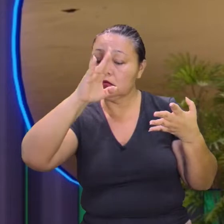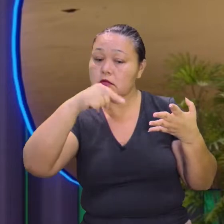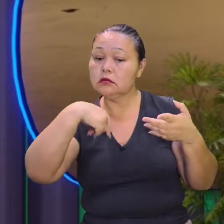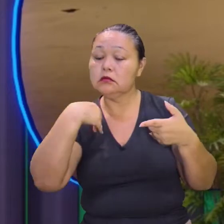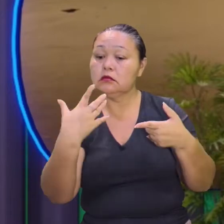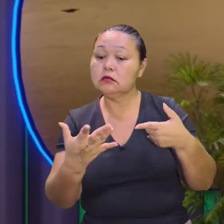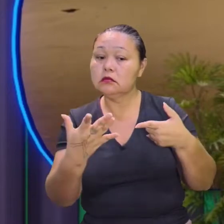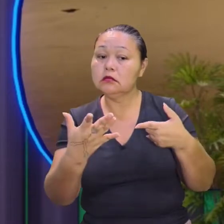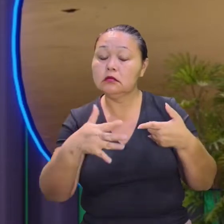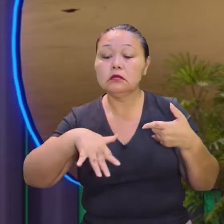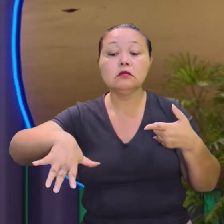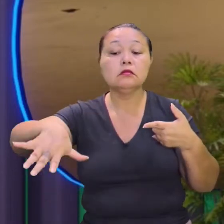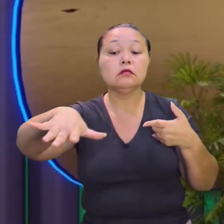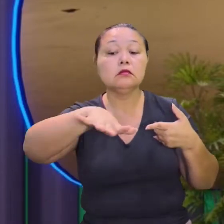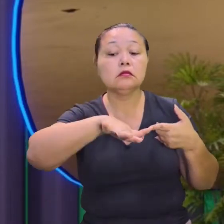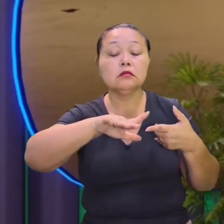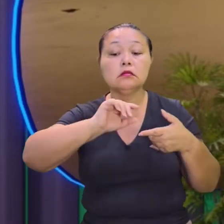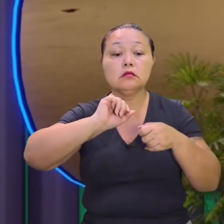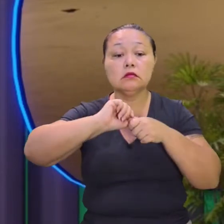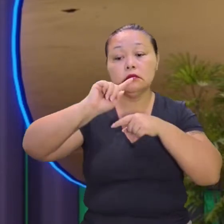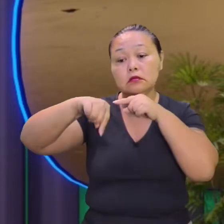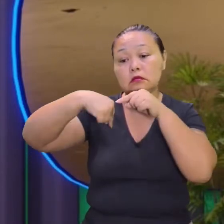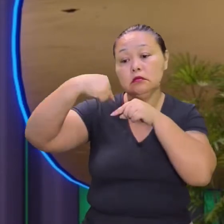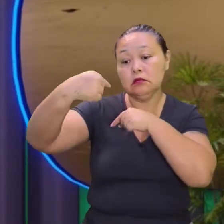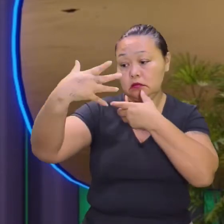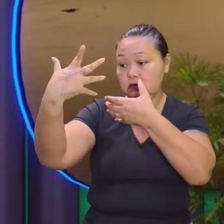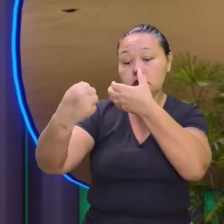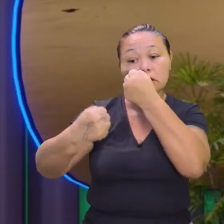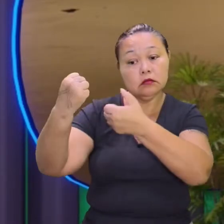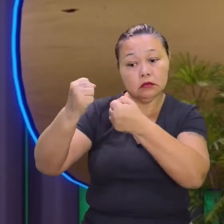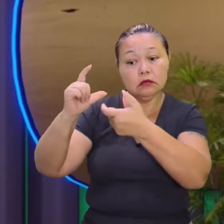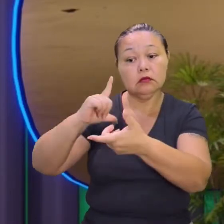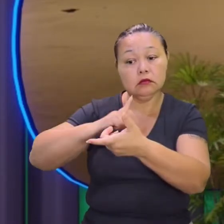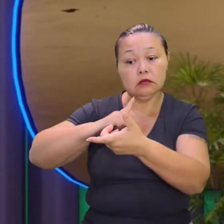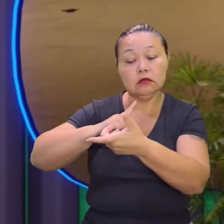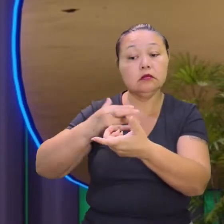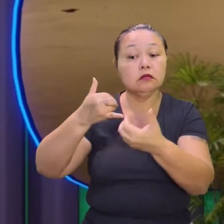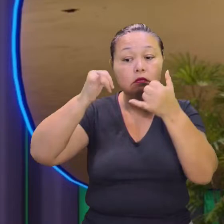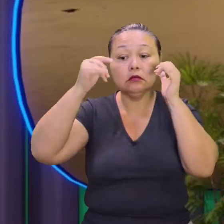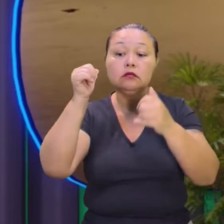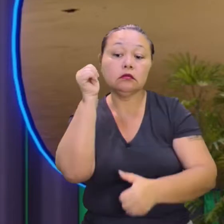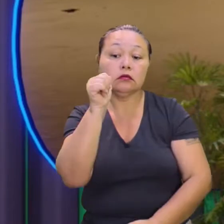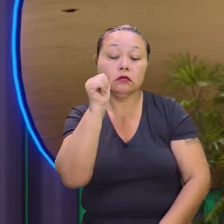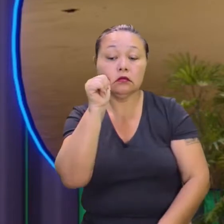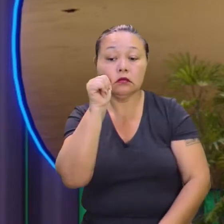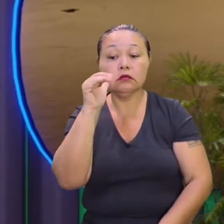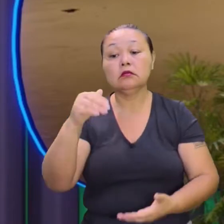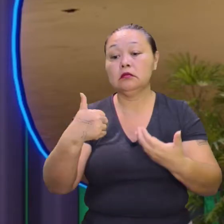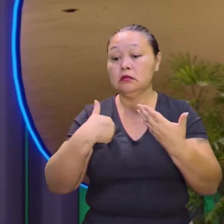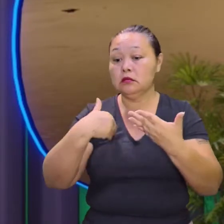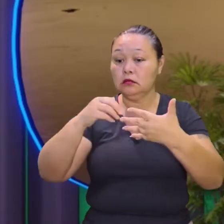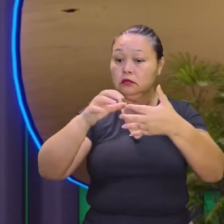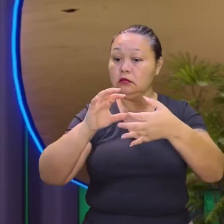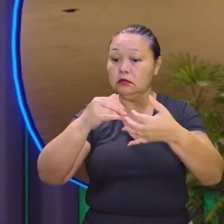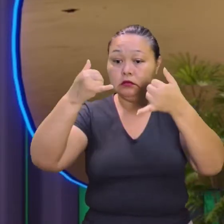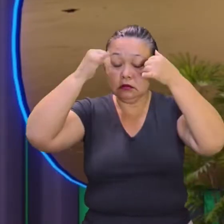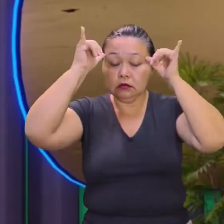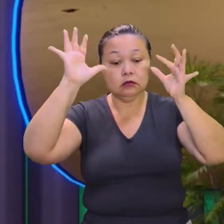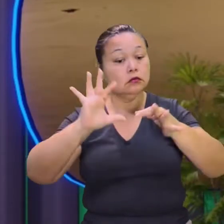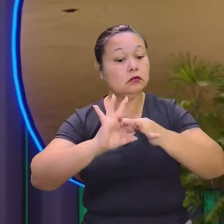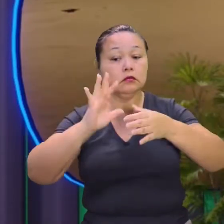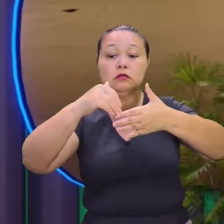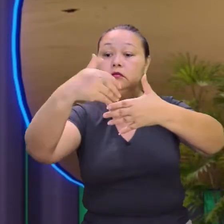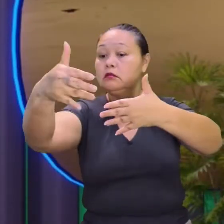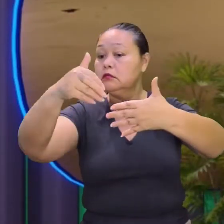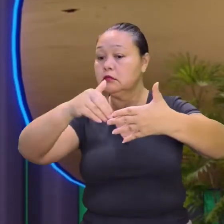principalmente para a produção do leite. E o sistema extensivo, que é o gado